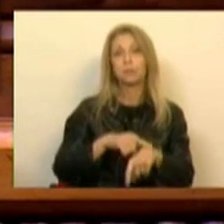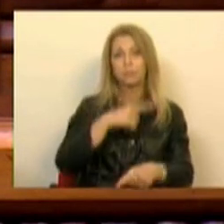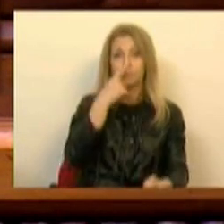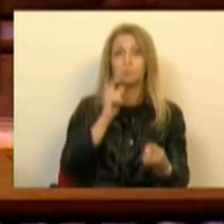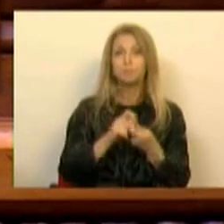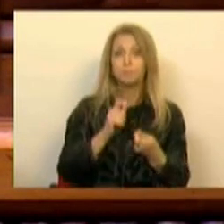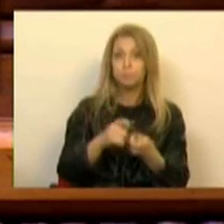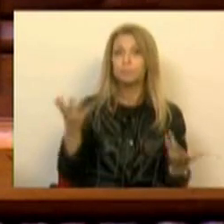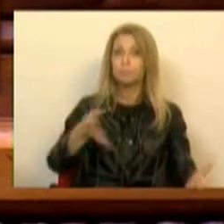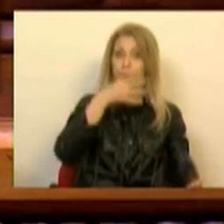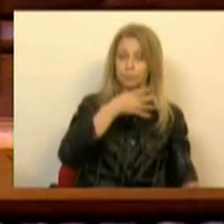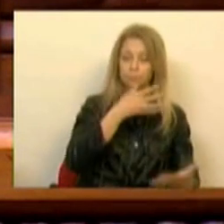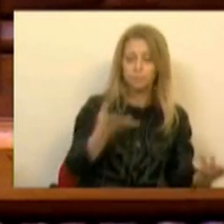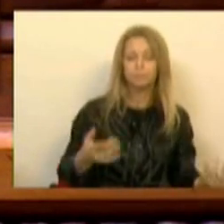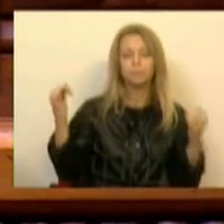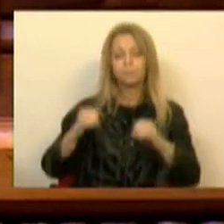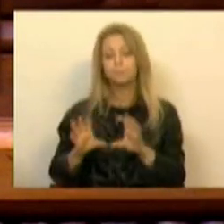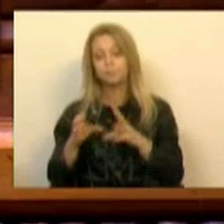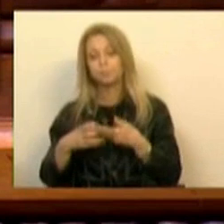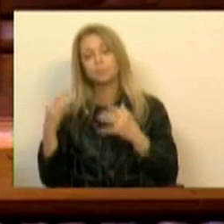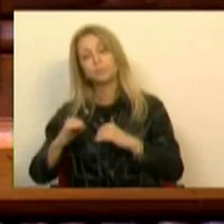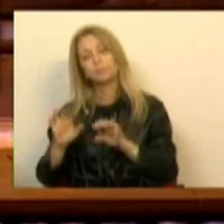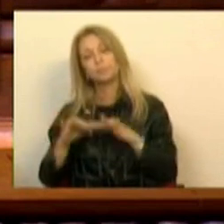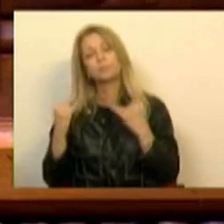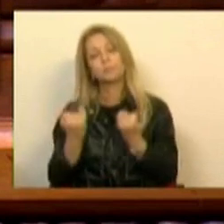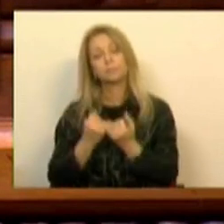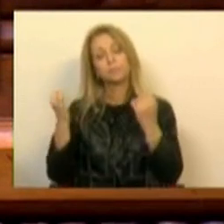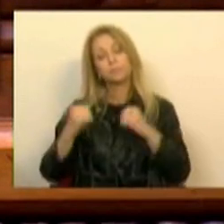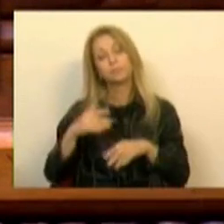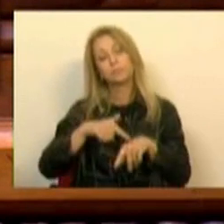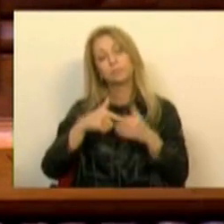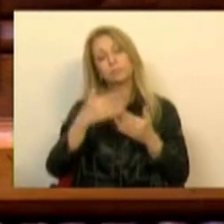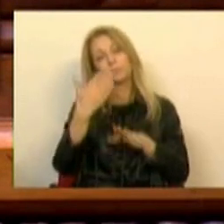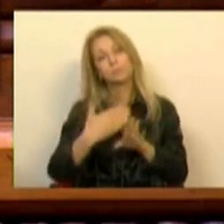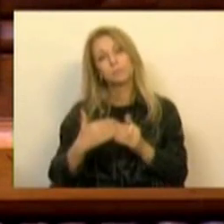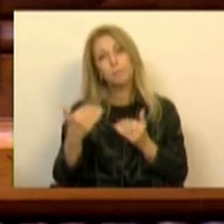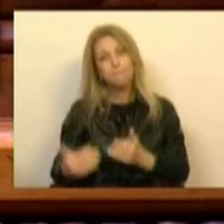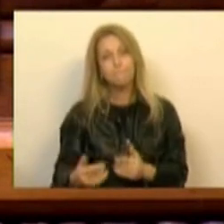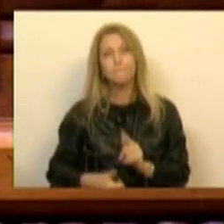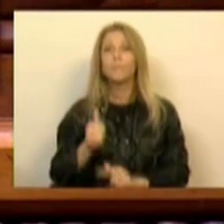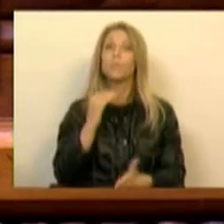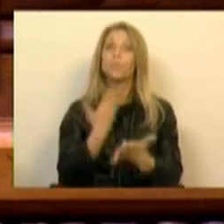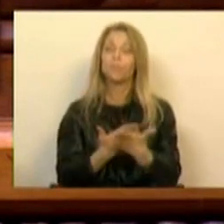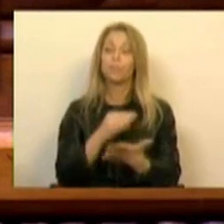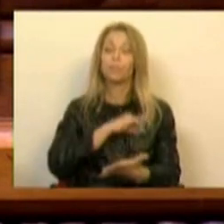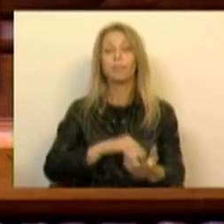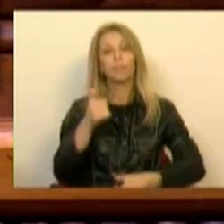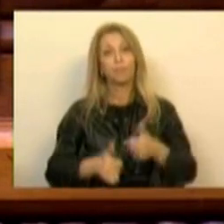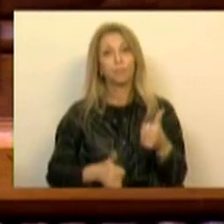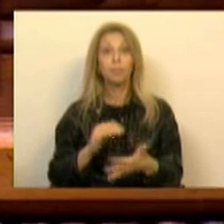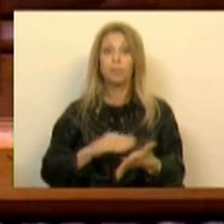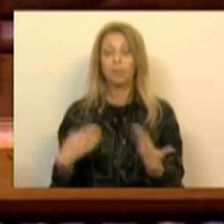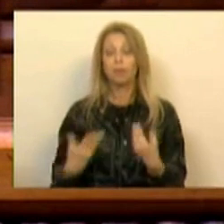injustificado. Assinámos na Concertação Social o acordo de médio prazo na melhoria de rendimentos dos salários da competitividade e assinámos